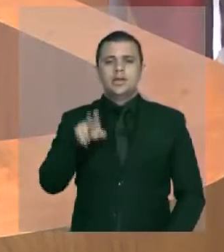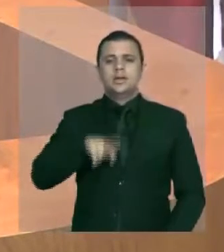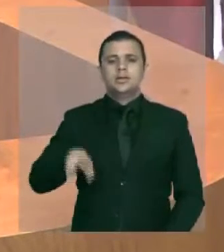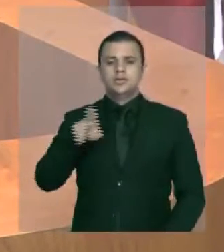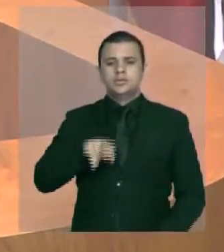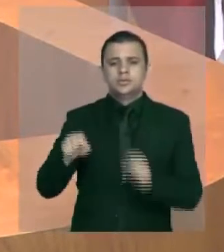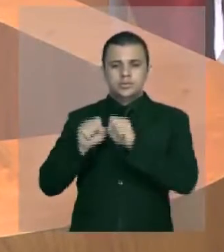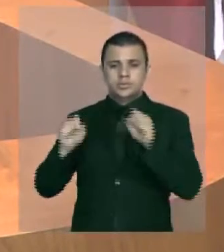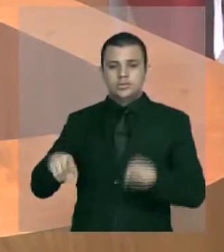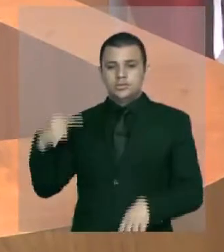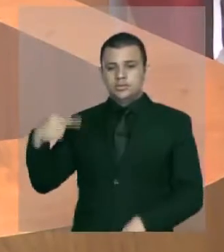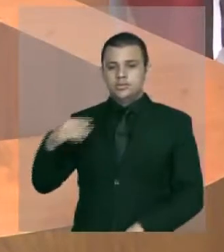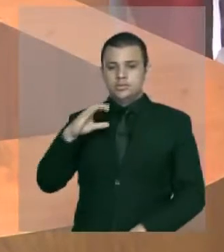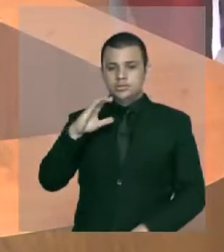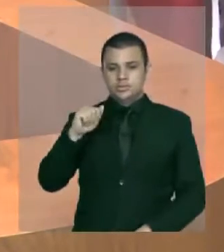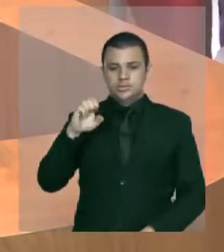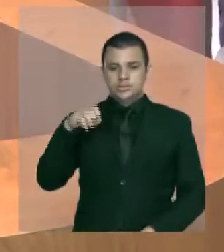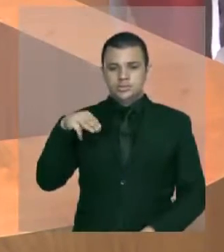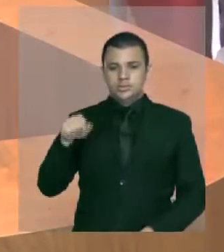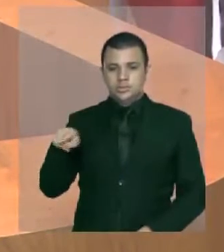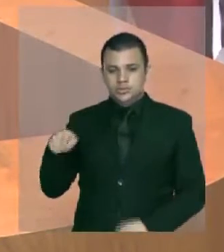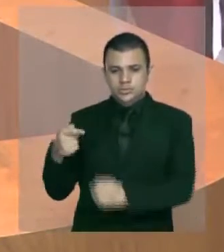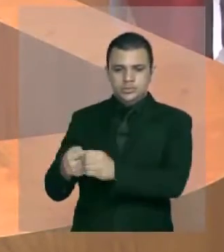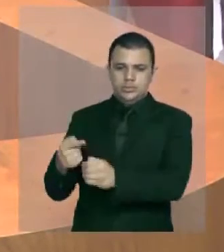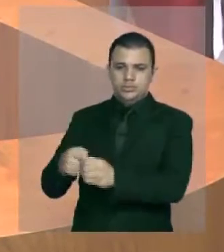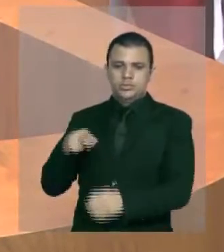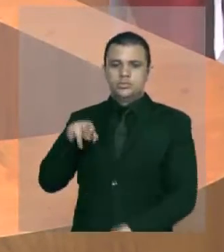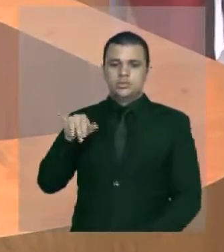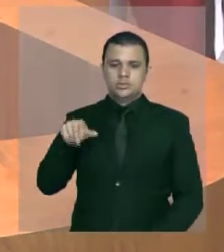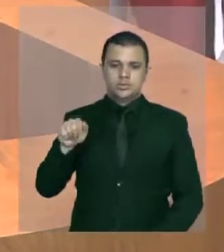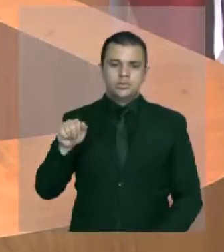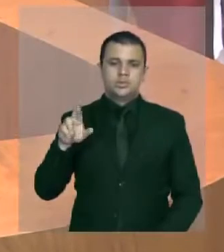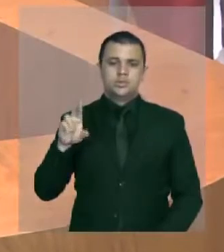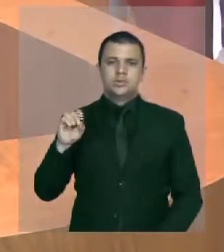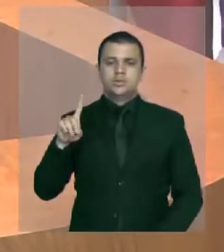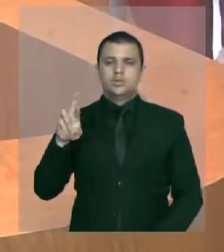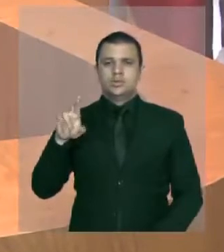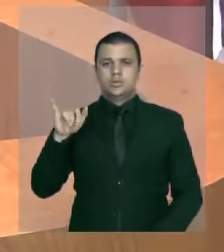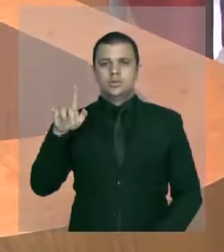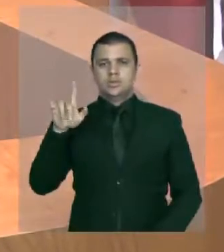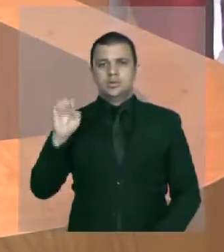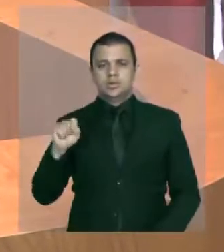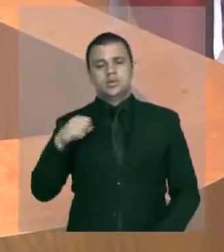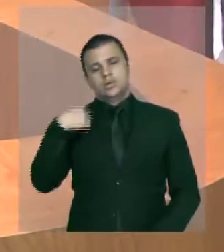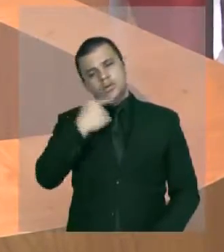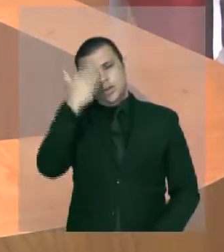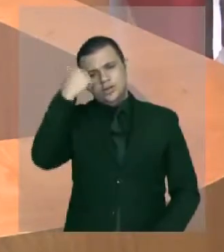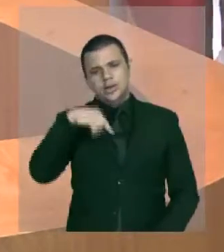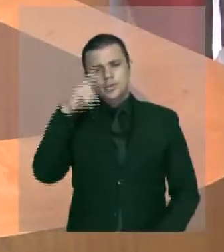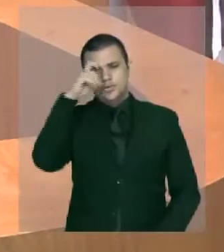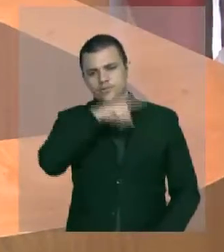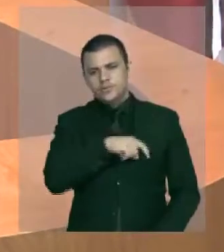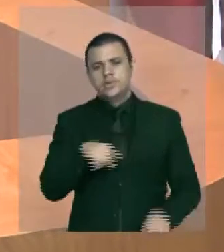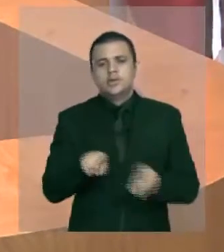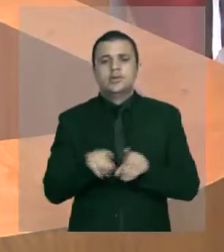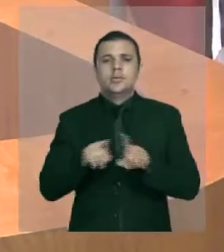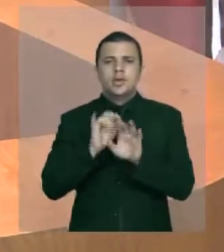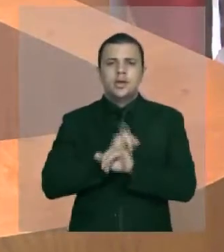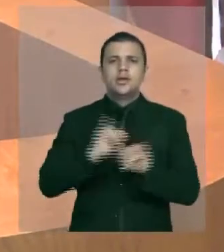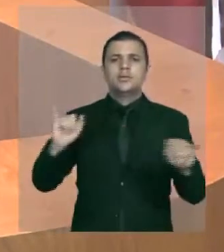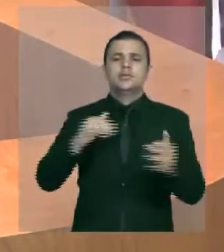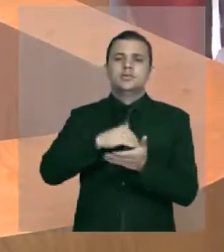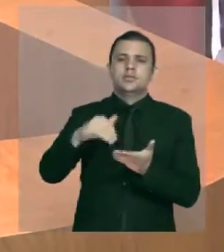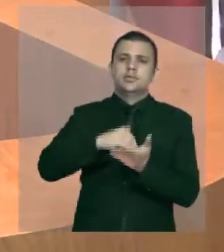no município de Nina Rodrigues. Nós sabemos a dificuldade, e aí também fazemos um alerta à Secretaria de Meio Ambiente para que